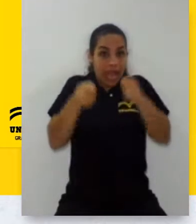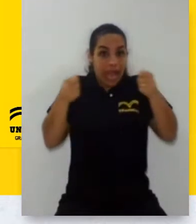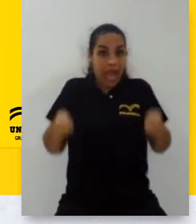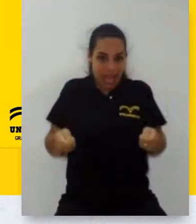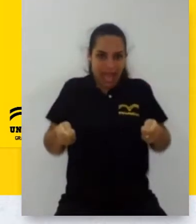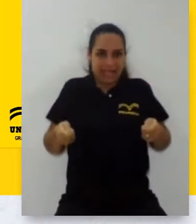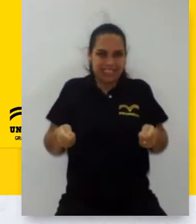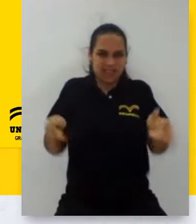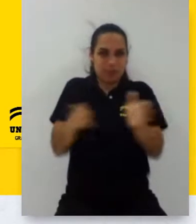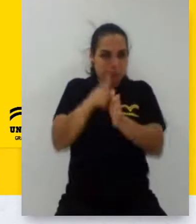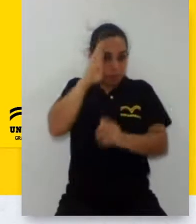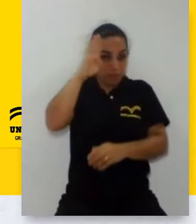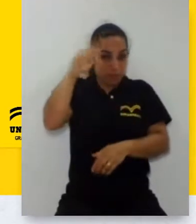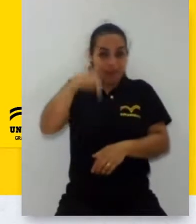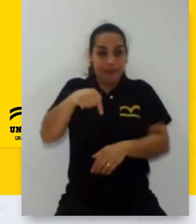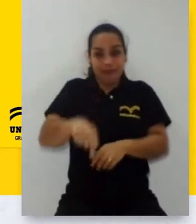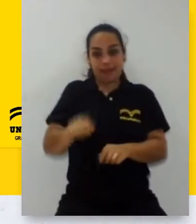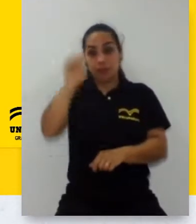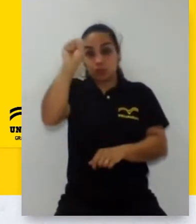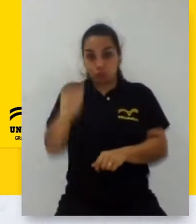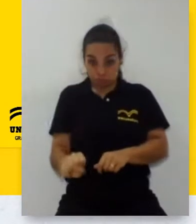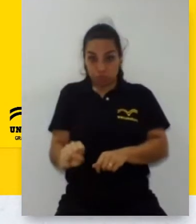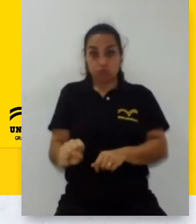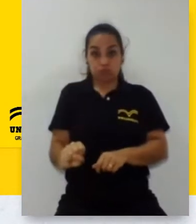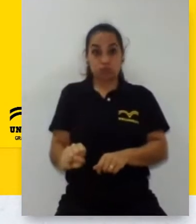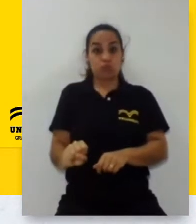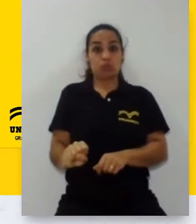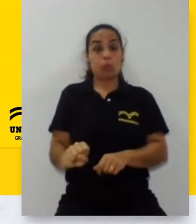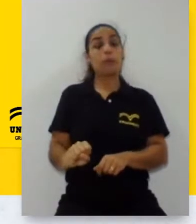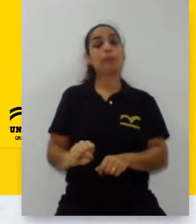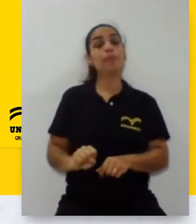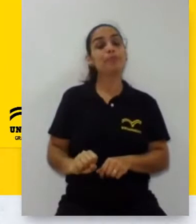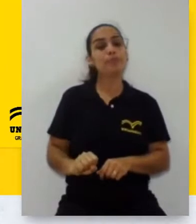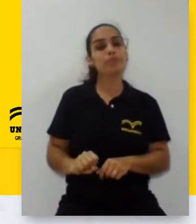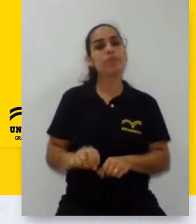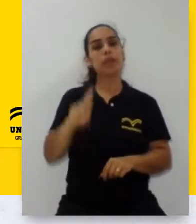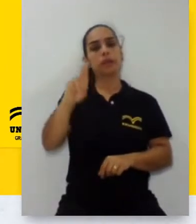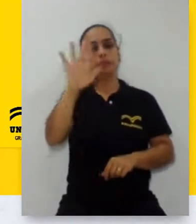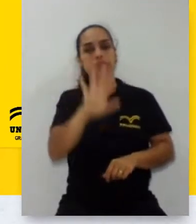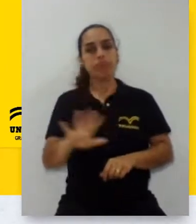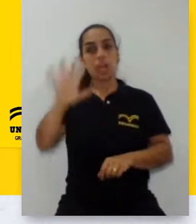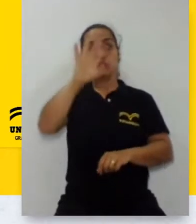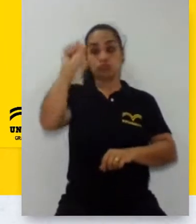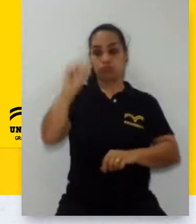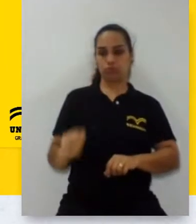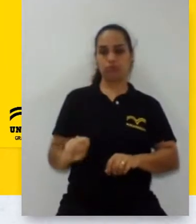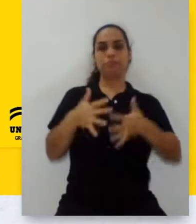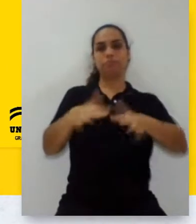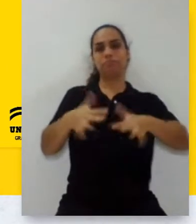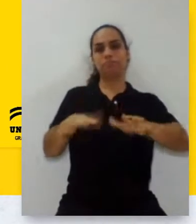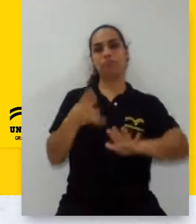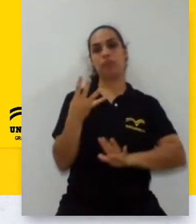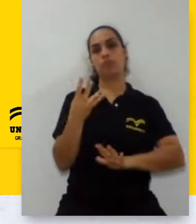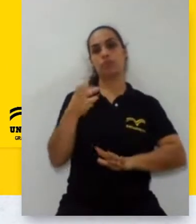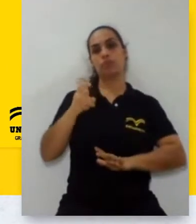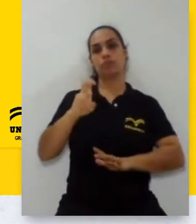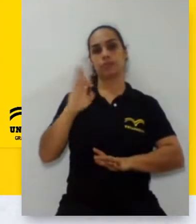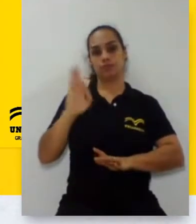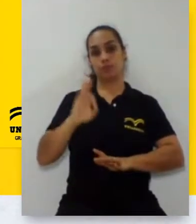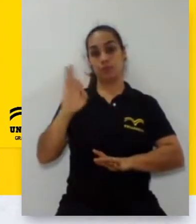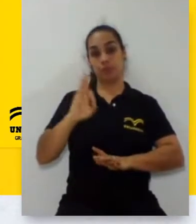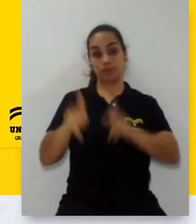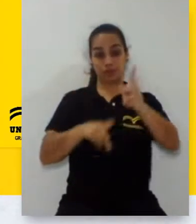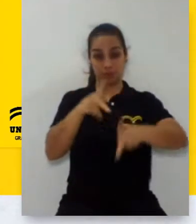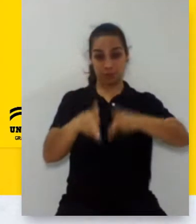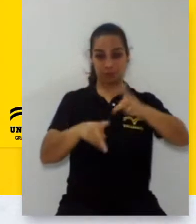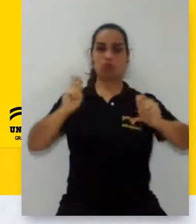estamos aqui nesta noite, e a região sul aí, por volta de 45% da população é sedentária. Agora eu queria